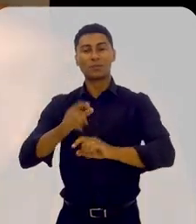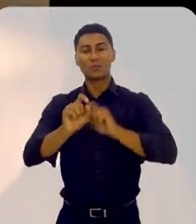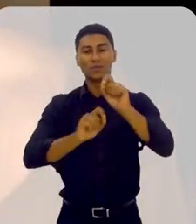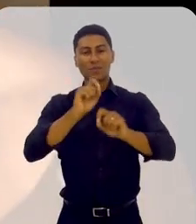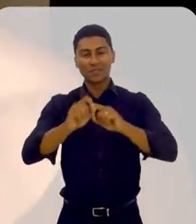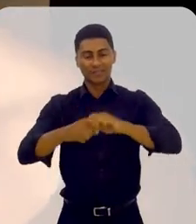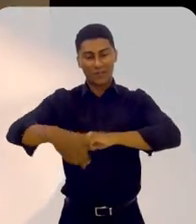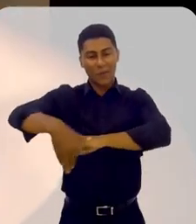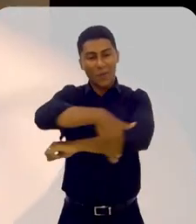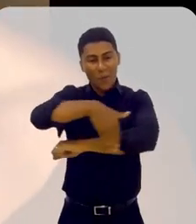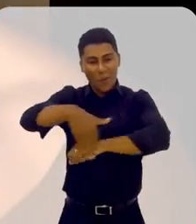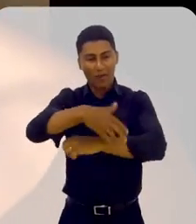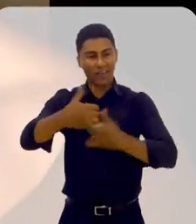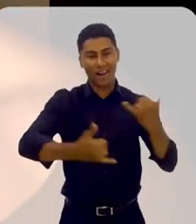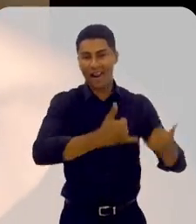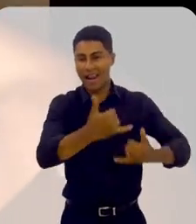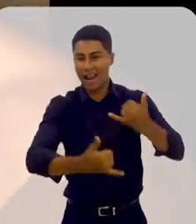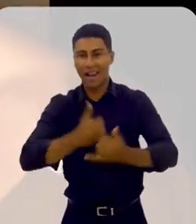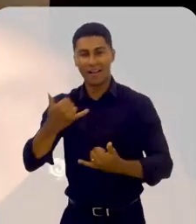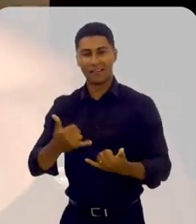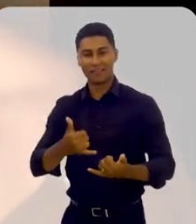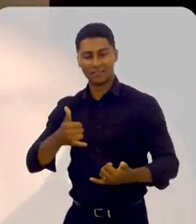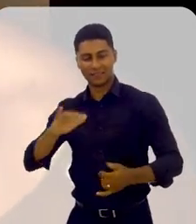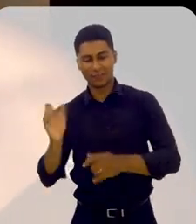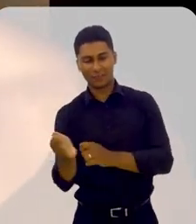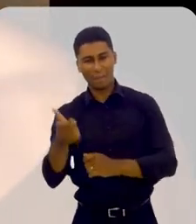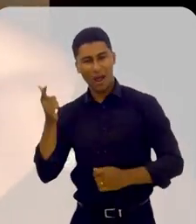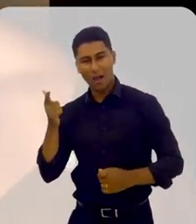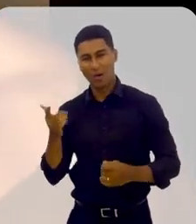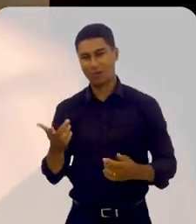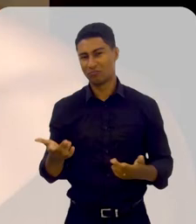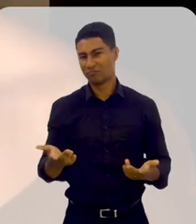de convivência ainda, né? Na rua, jogar peão,